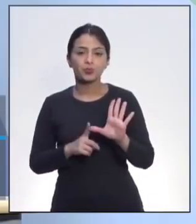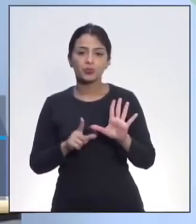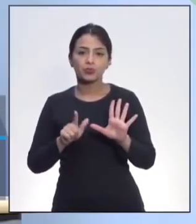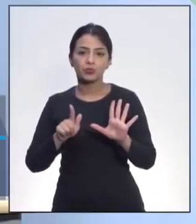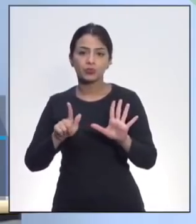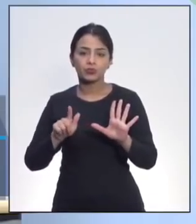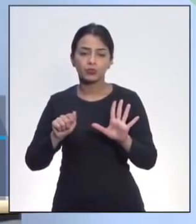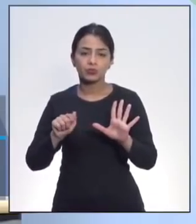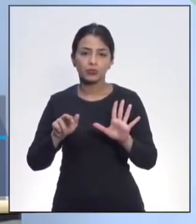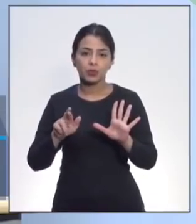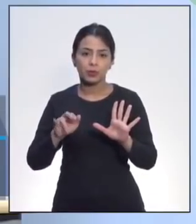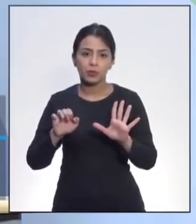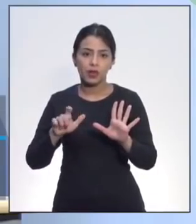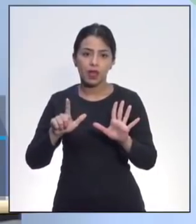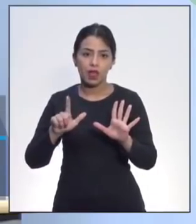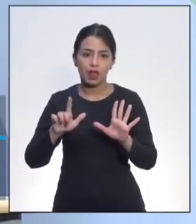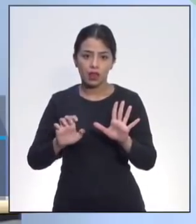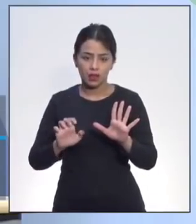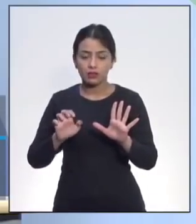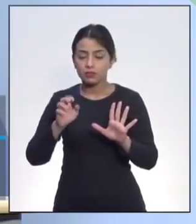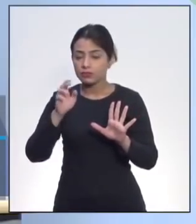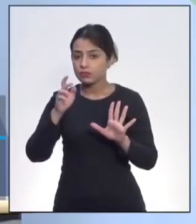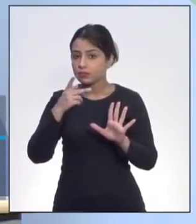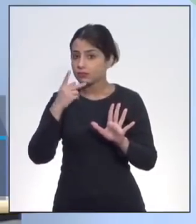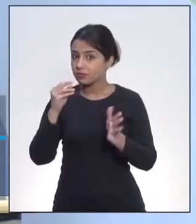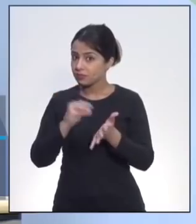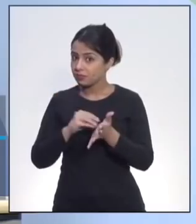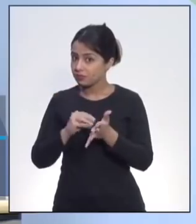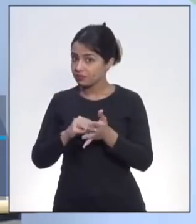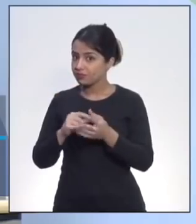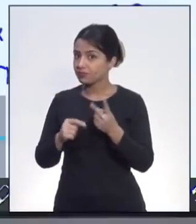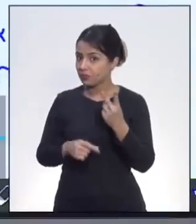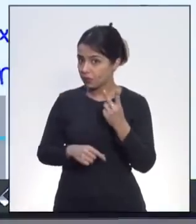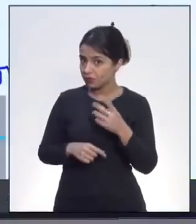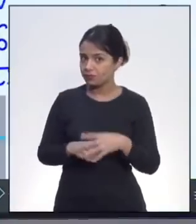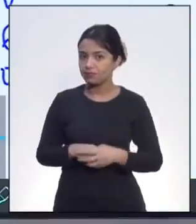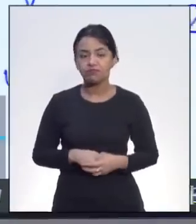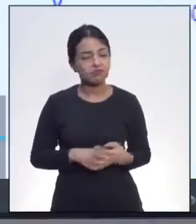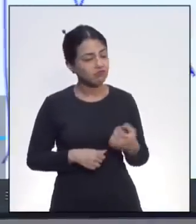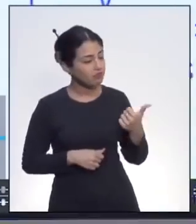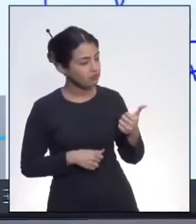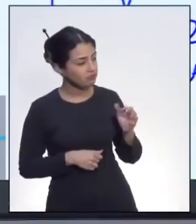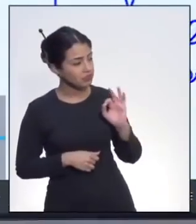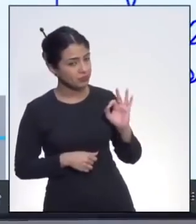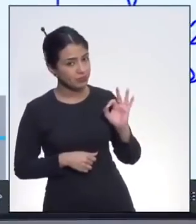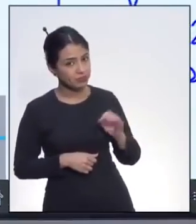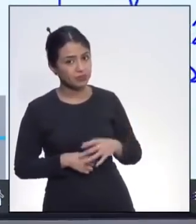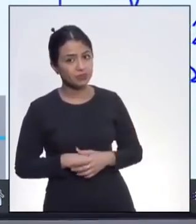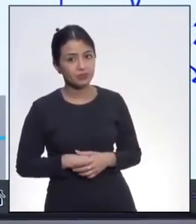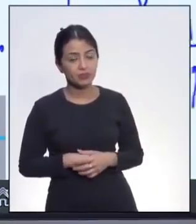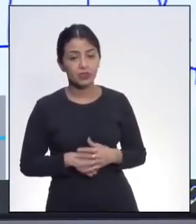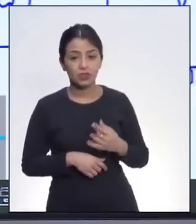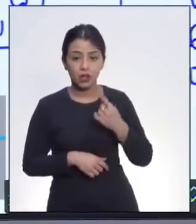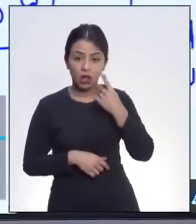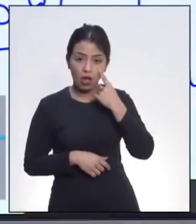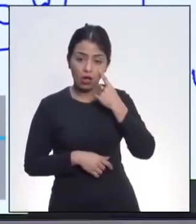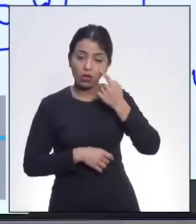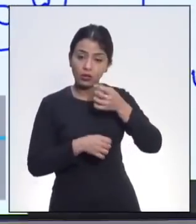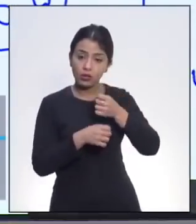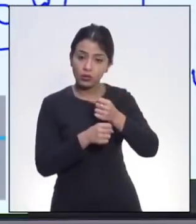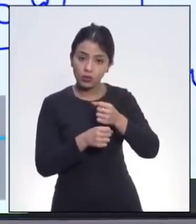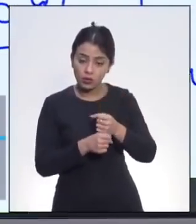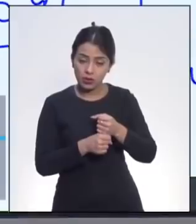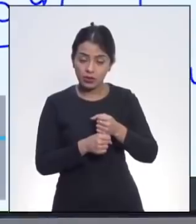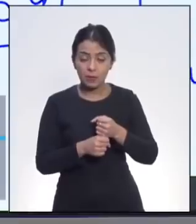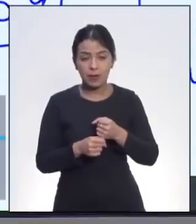das que respondeu que faltam 2. Beleza. Tá? Então, o que acontece aqui? A gente tem, pensando